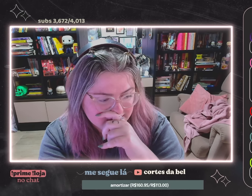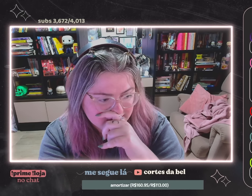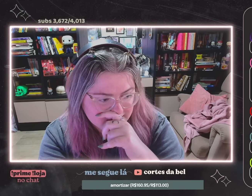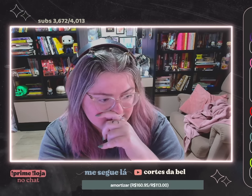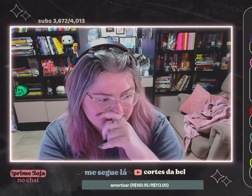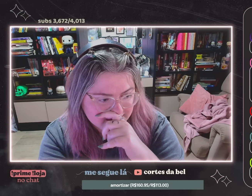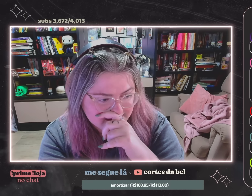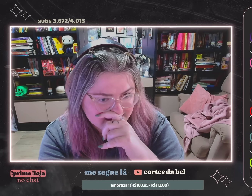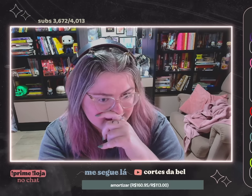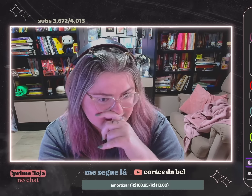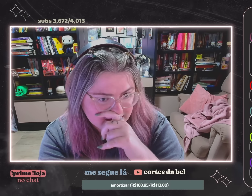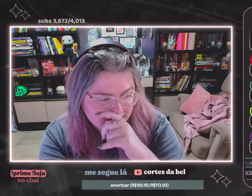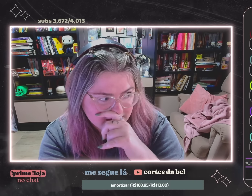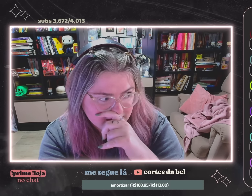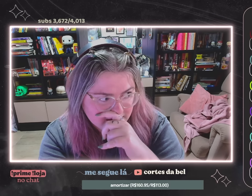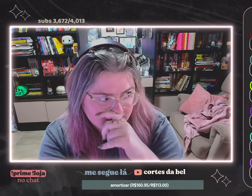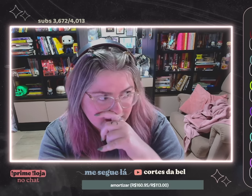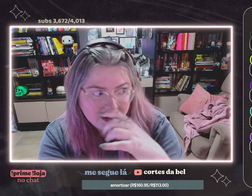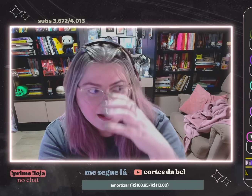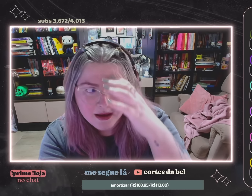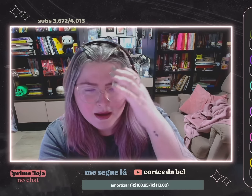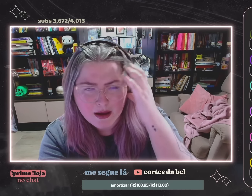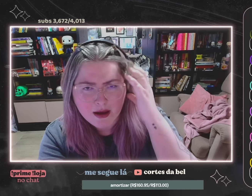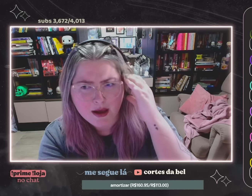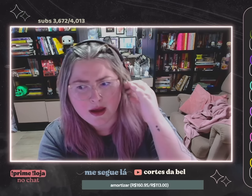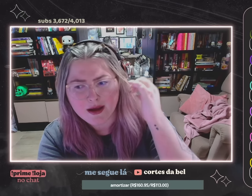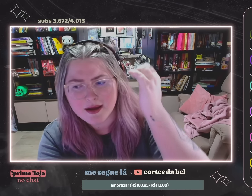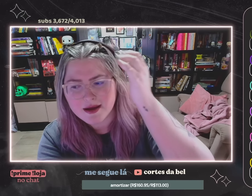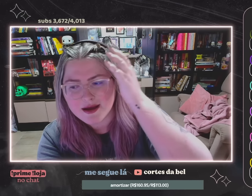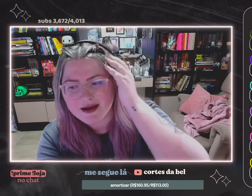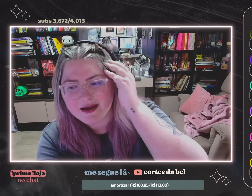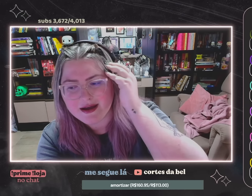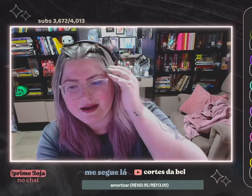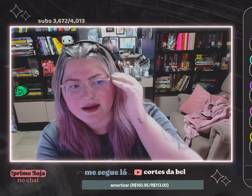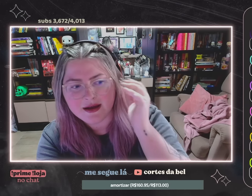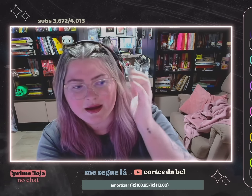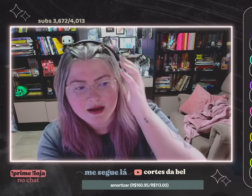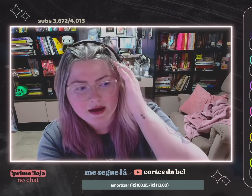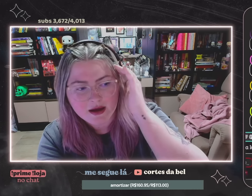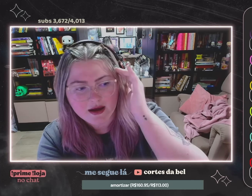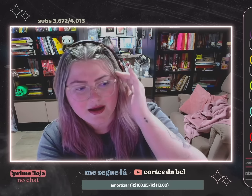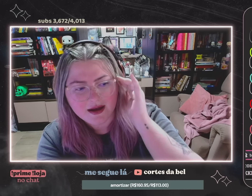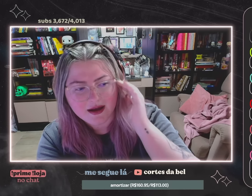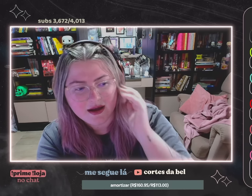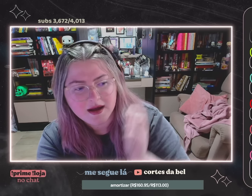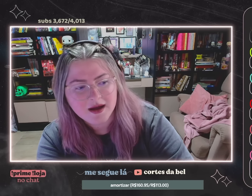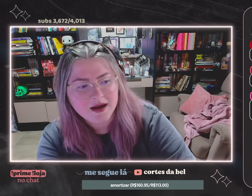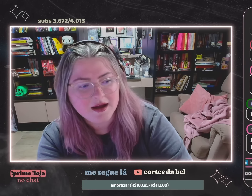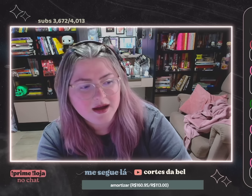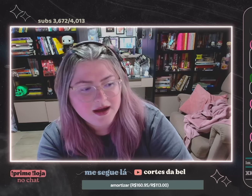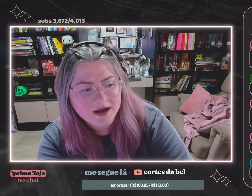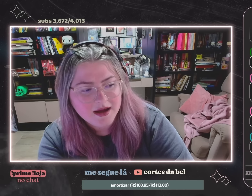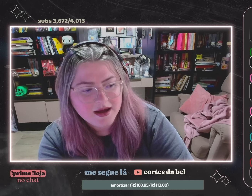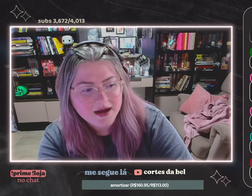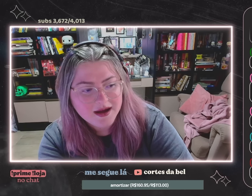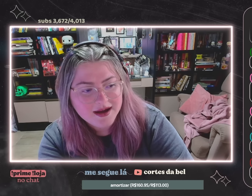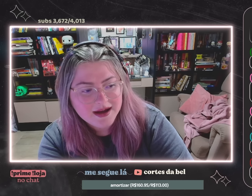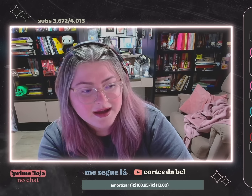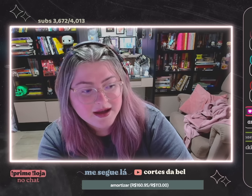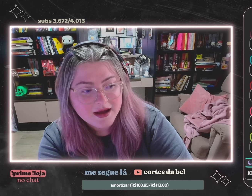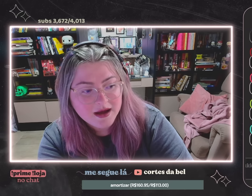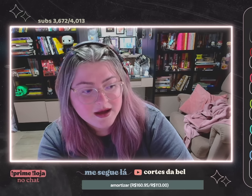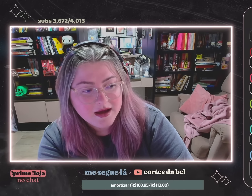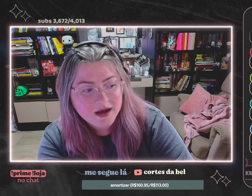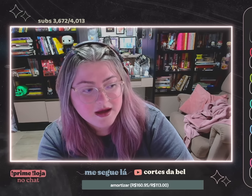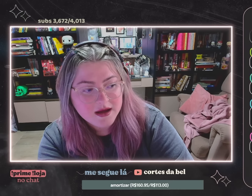uma cidade inteira aí vão ver no Google é tudo ele que botou as informações no no Google do site dele das coisas dele